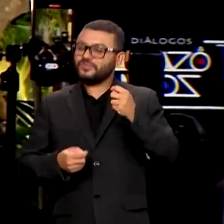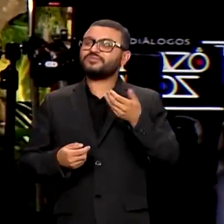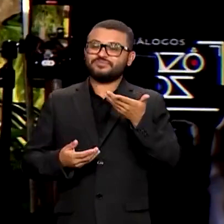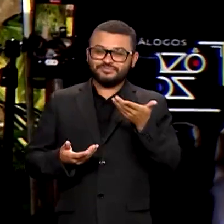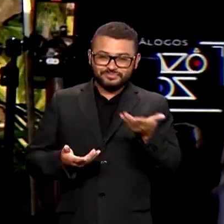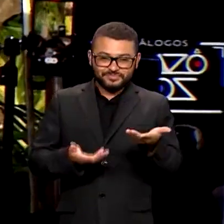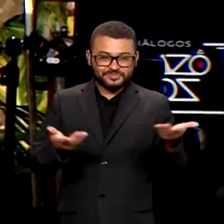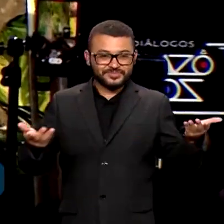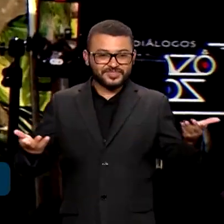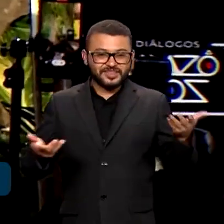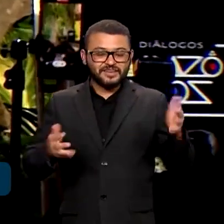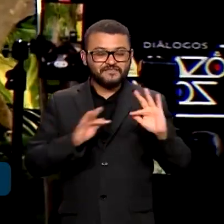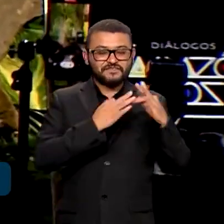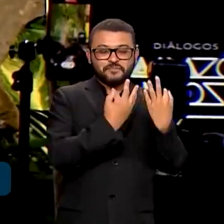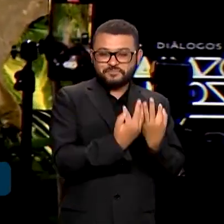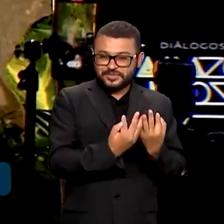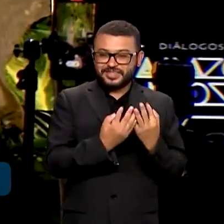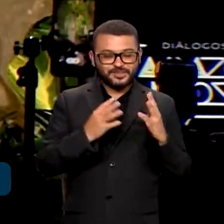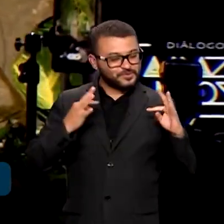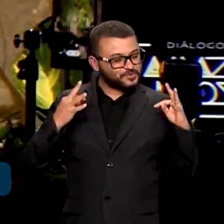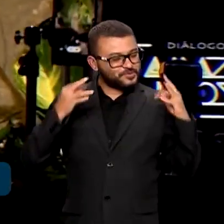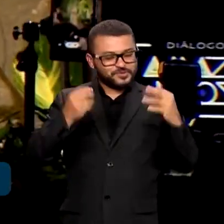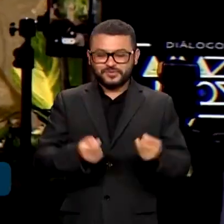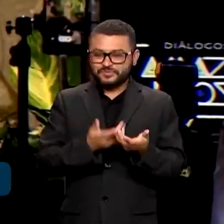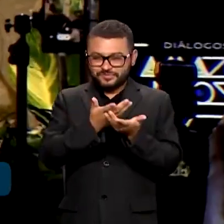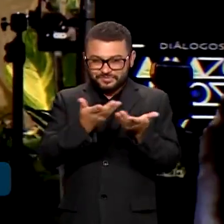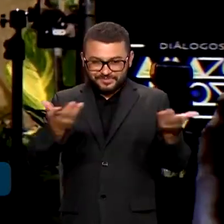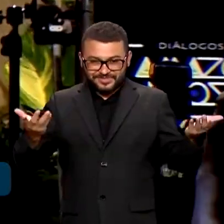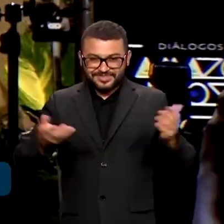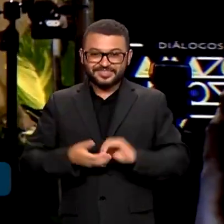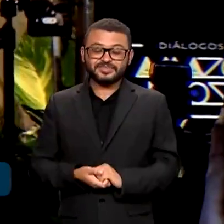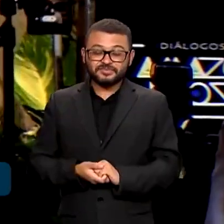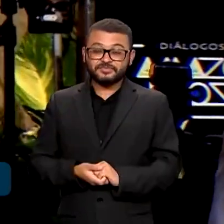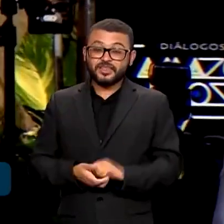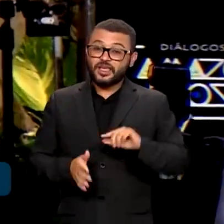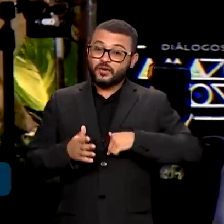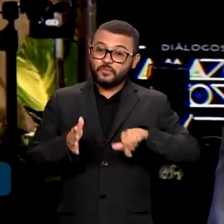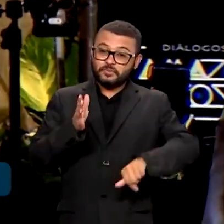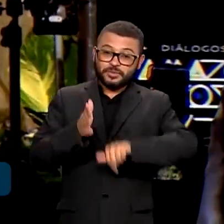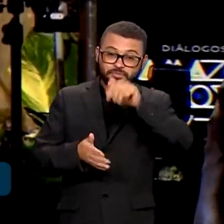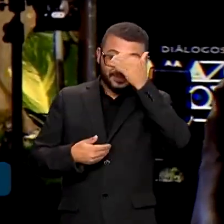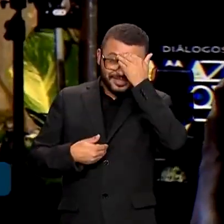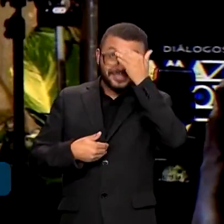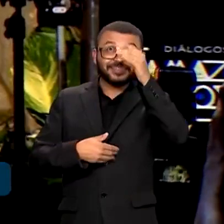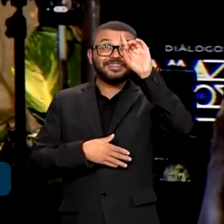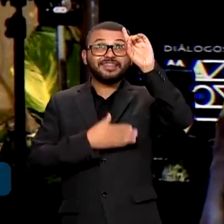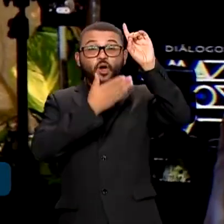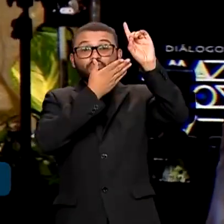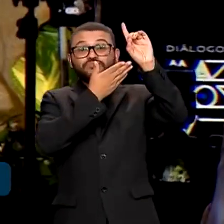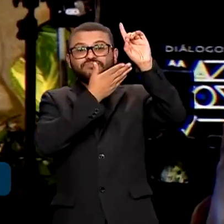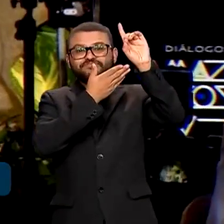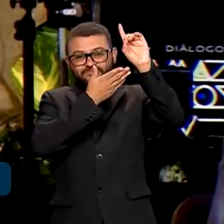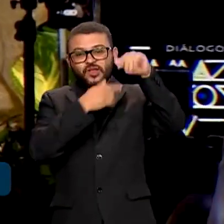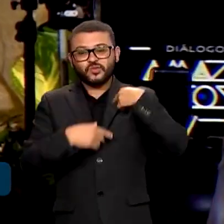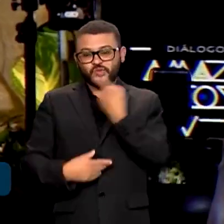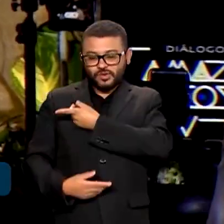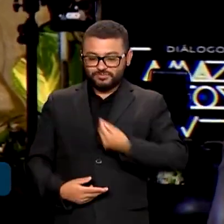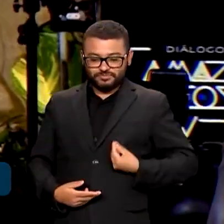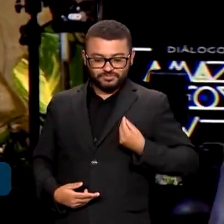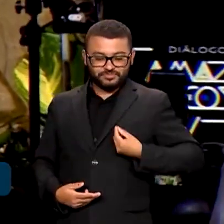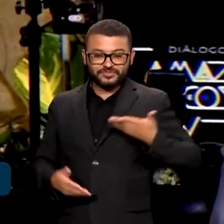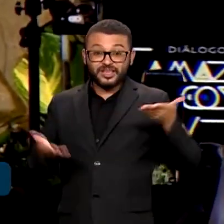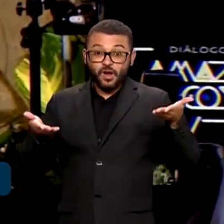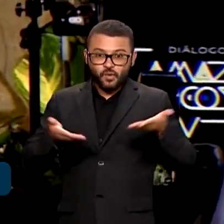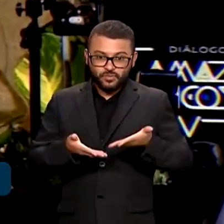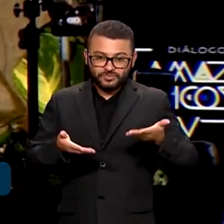amigas, parentes e parentas. Em primeiro lugar, eu quero agradecer a Deus por estarmos aqui